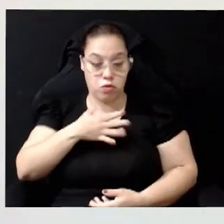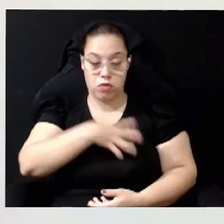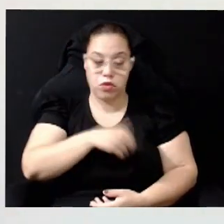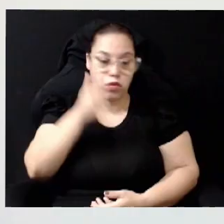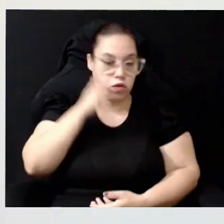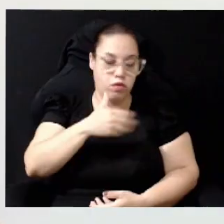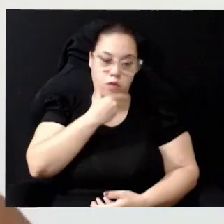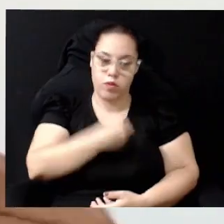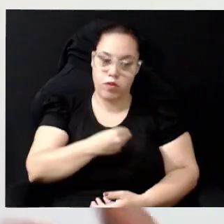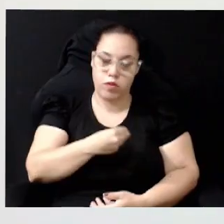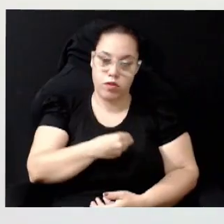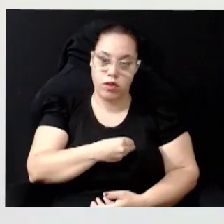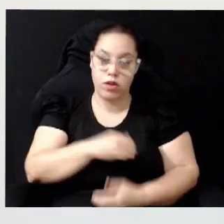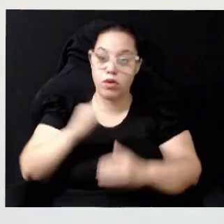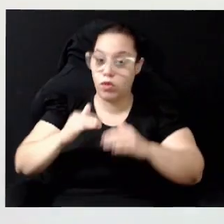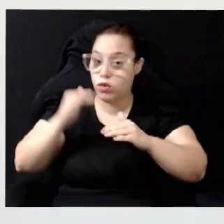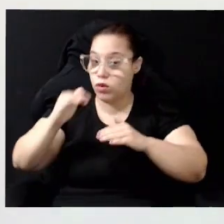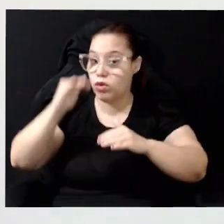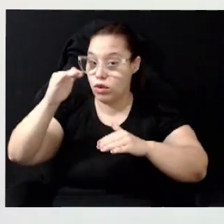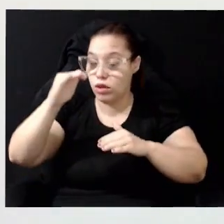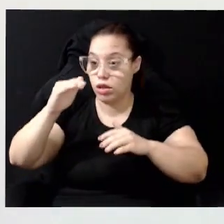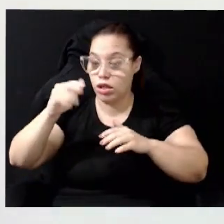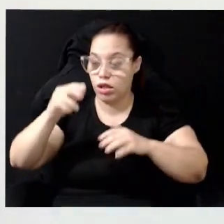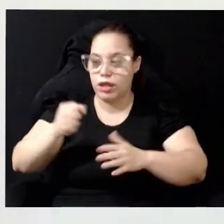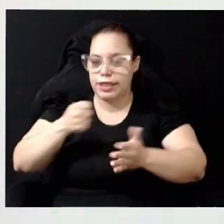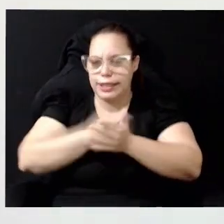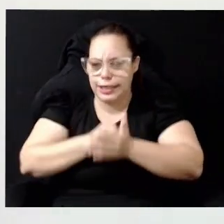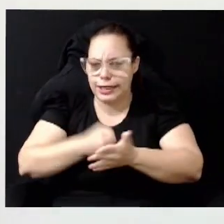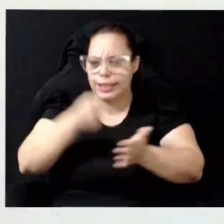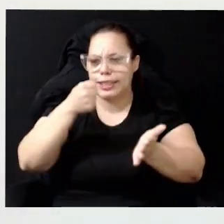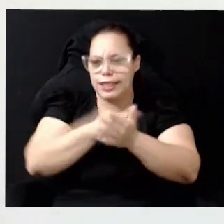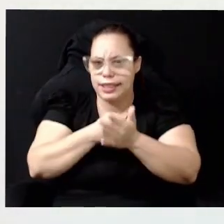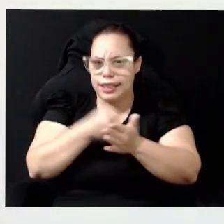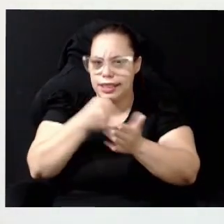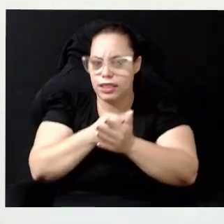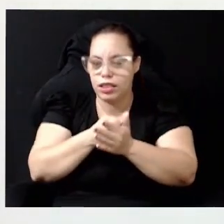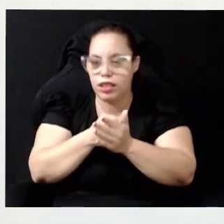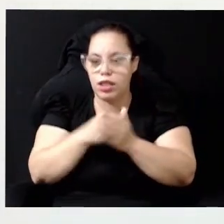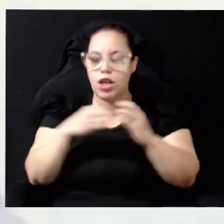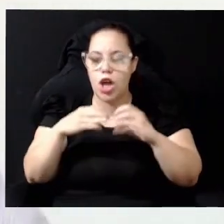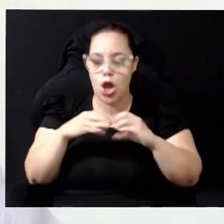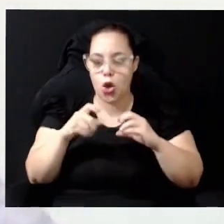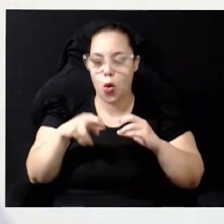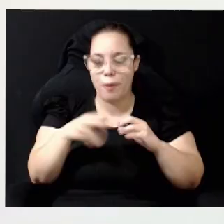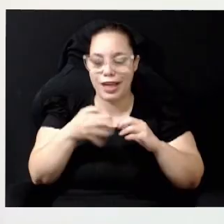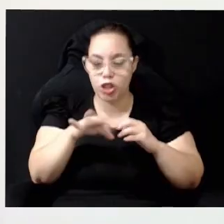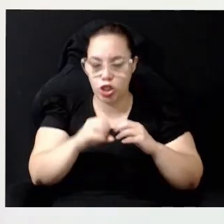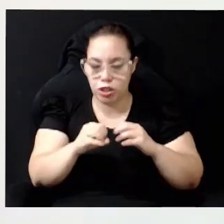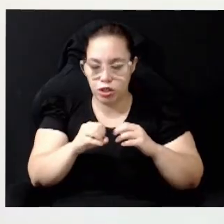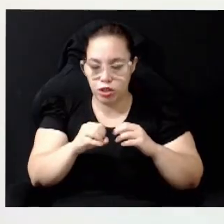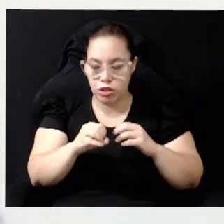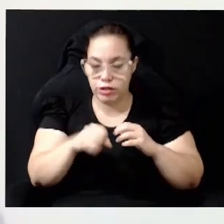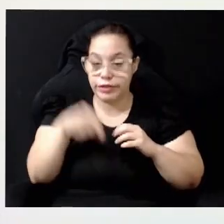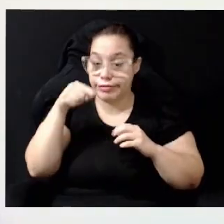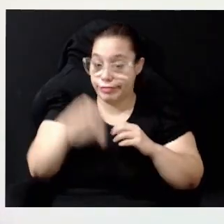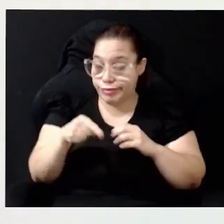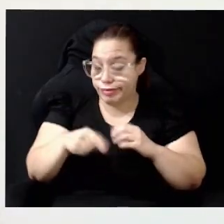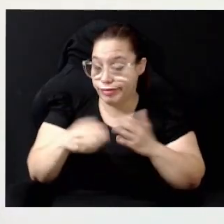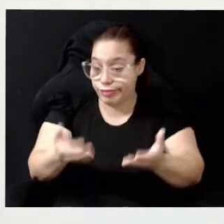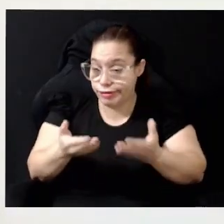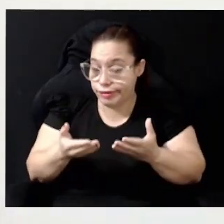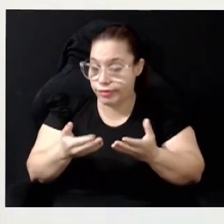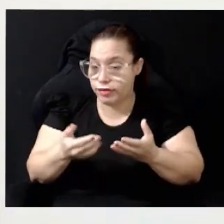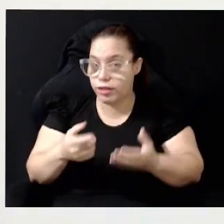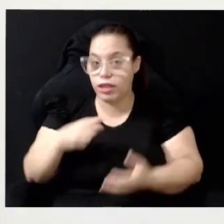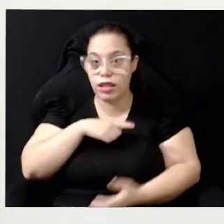filha, desenvolva resiliência e desenvolva compaixão. E que ela, nesse instante que ela está